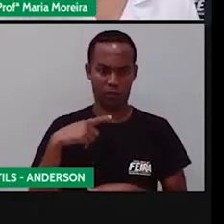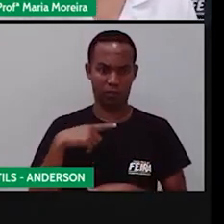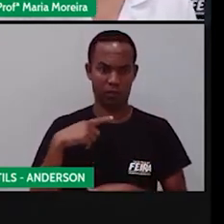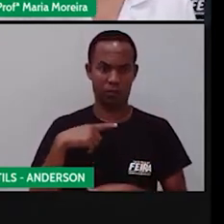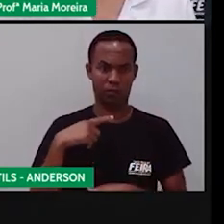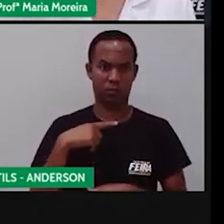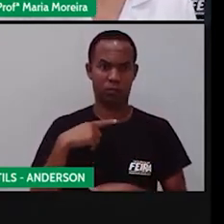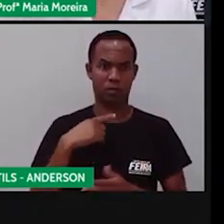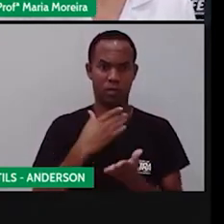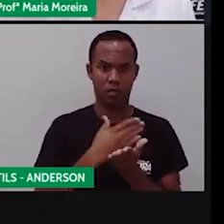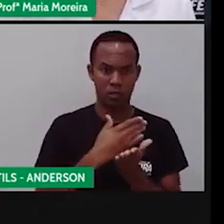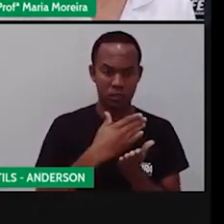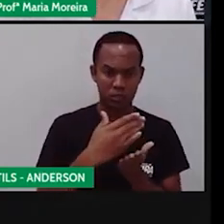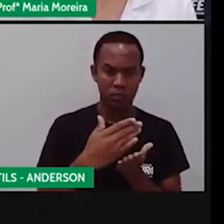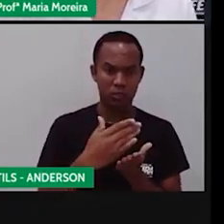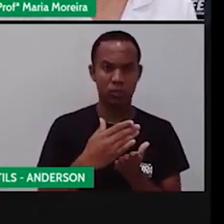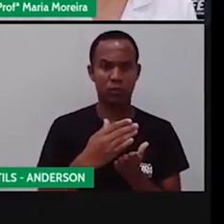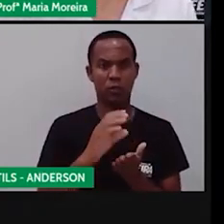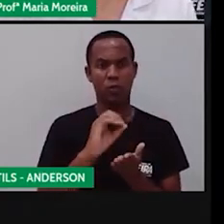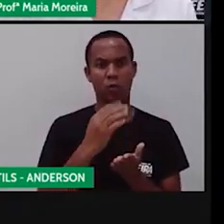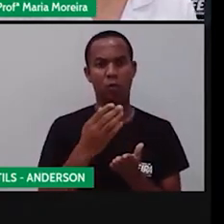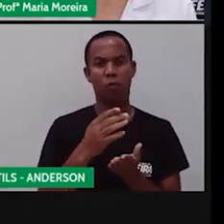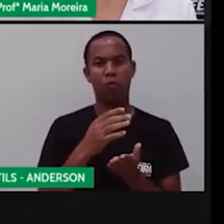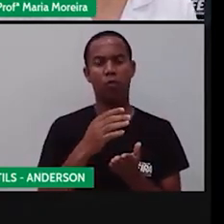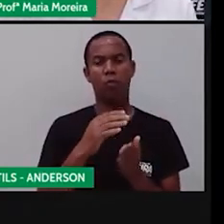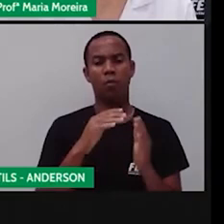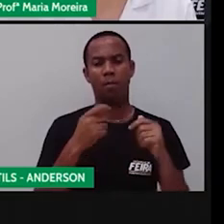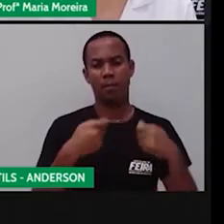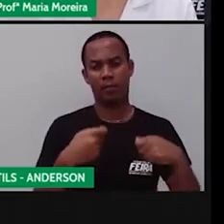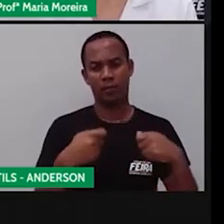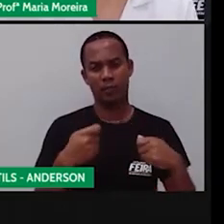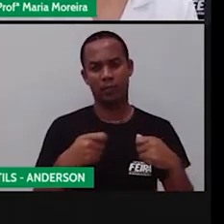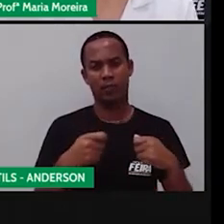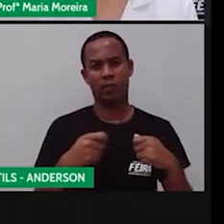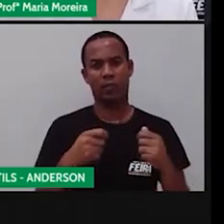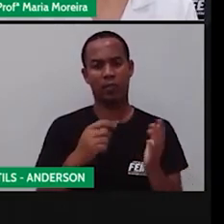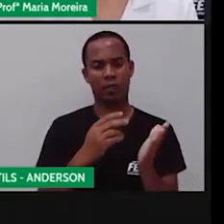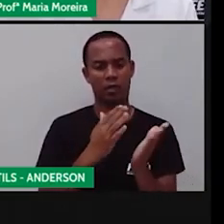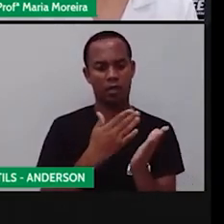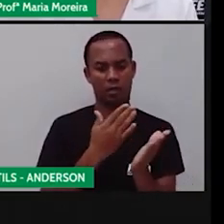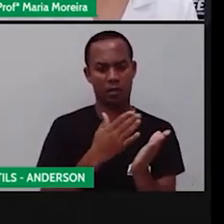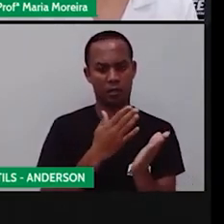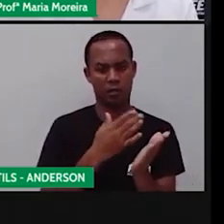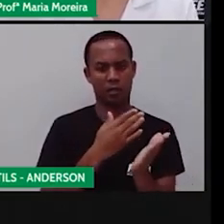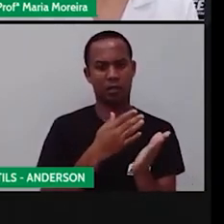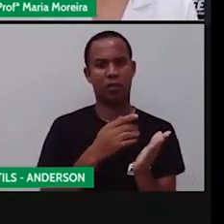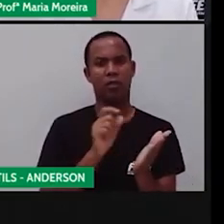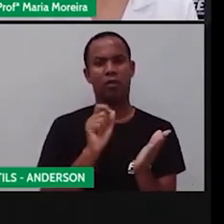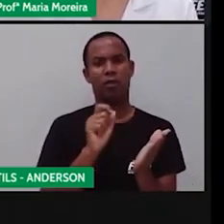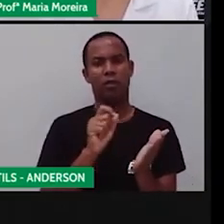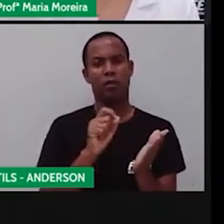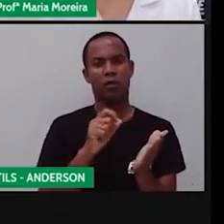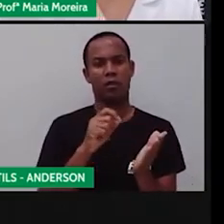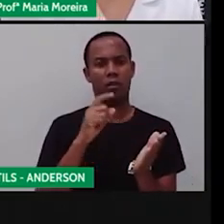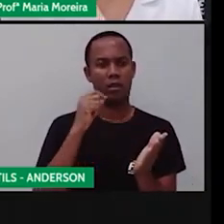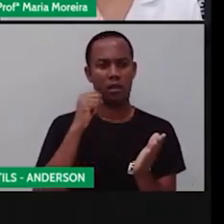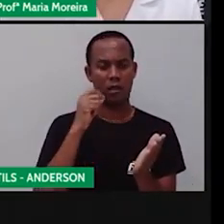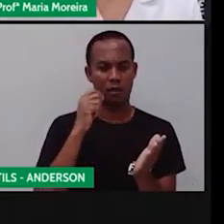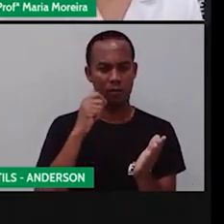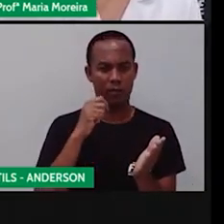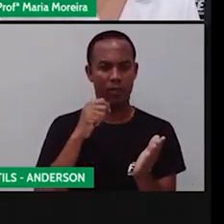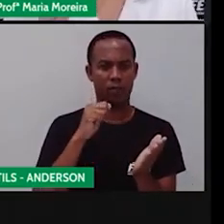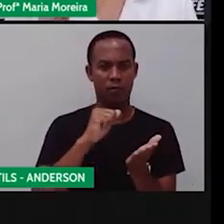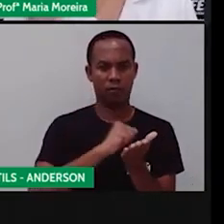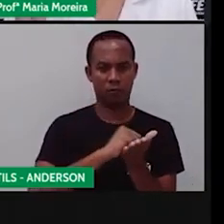Para o início das aulas, vou precisar de cadernos, vírgula, lápis, vírgula, borracha e